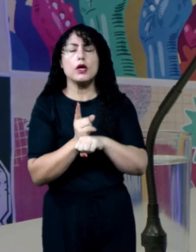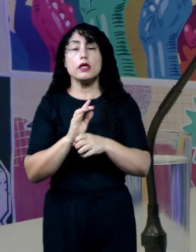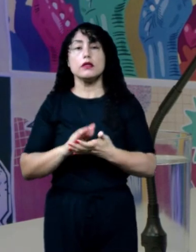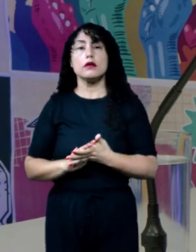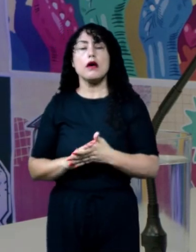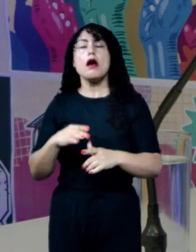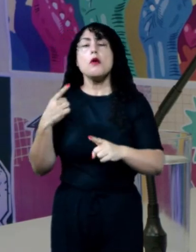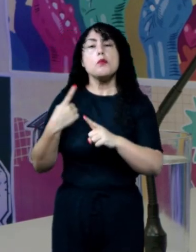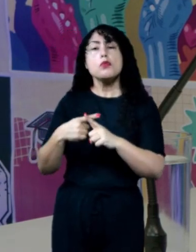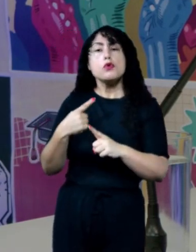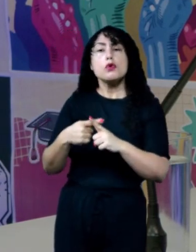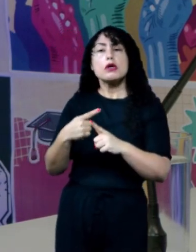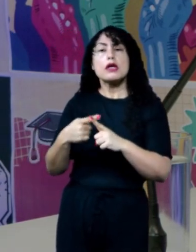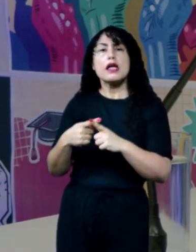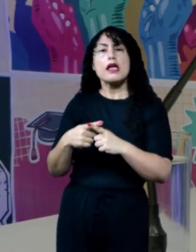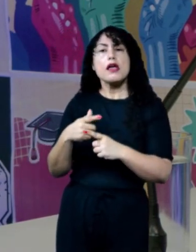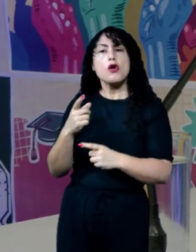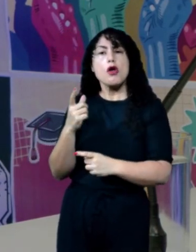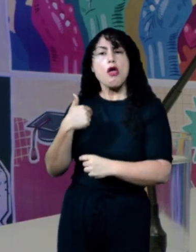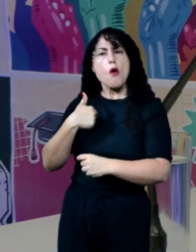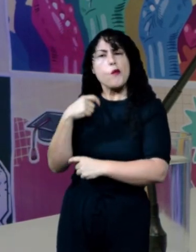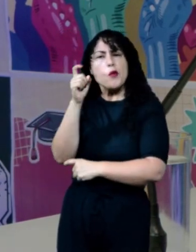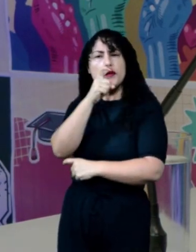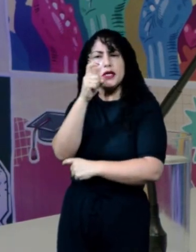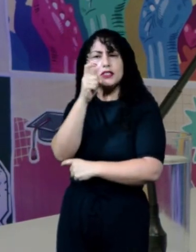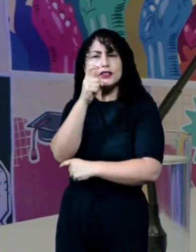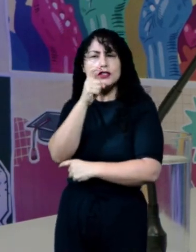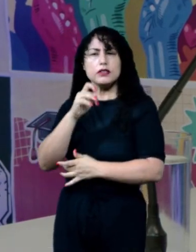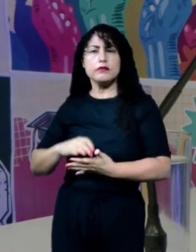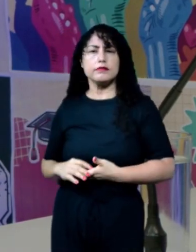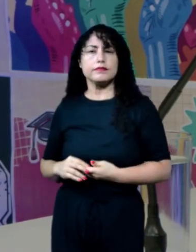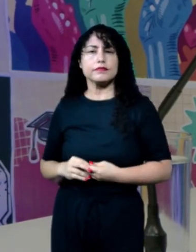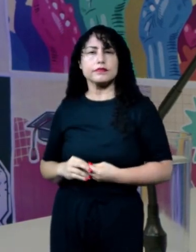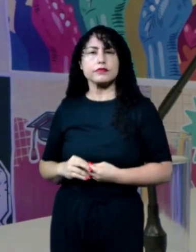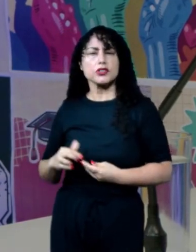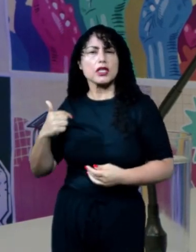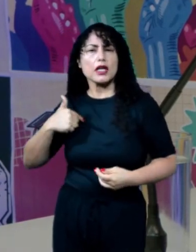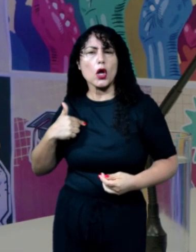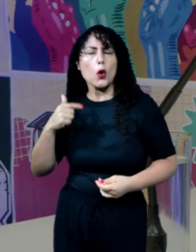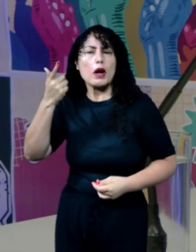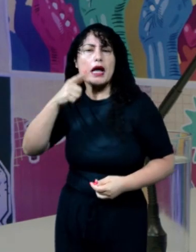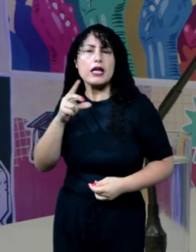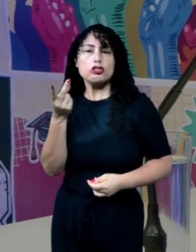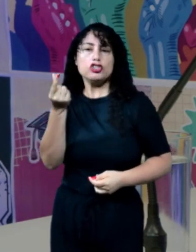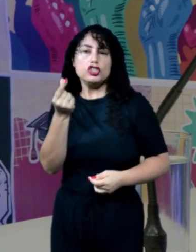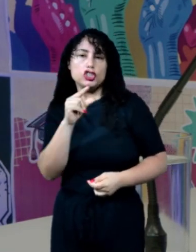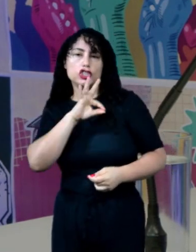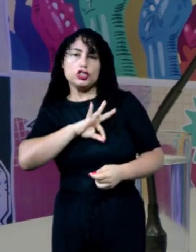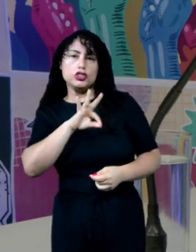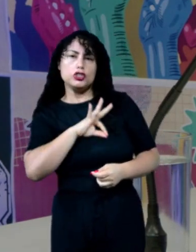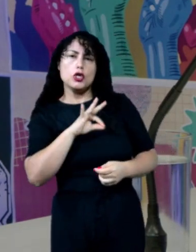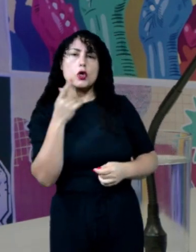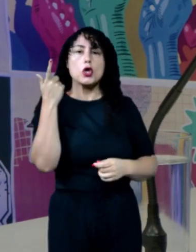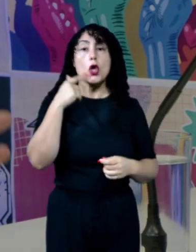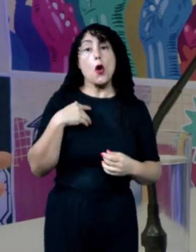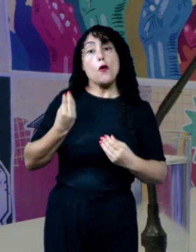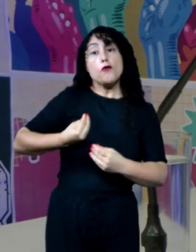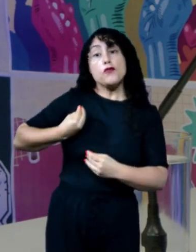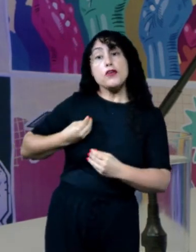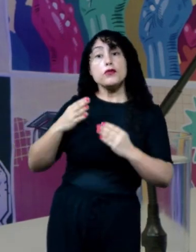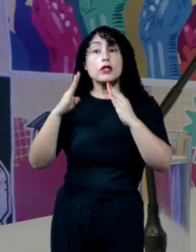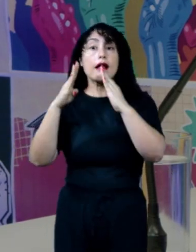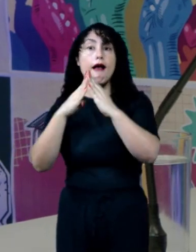por que eu vou mentir que eu sou... Que eu ganho tanto, que eu ganho X, que eu moro em tal